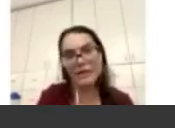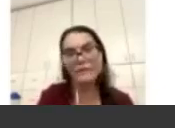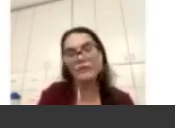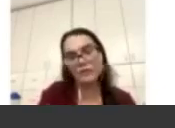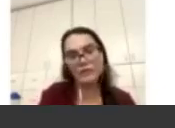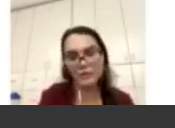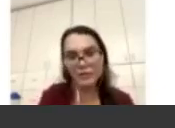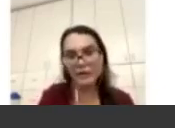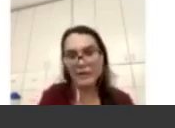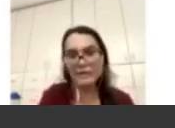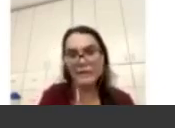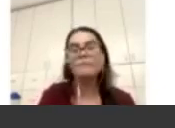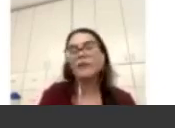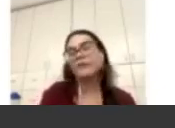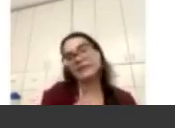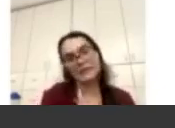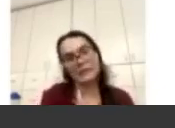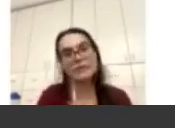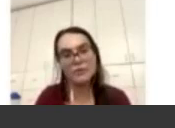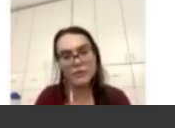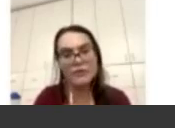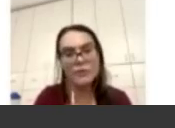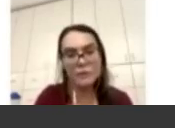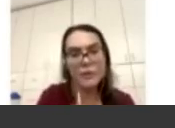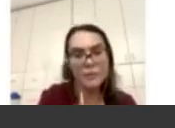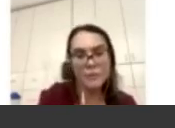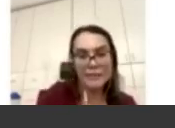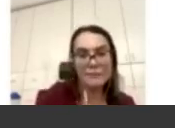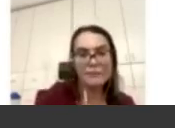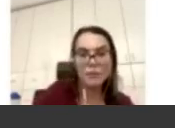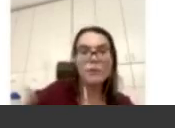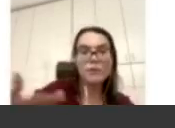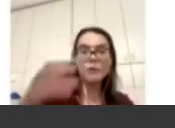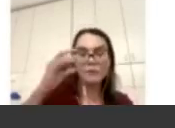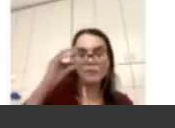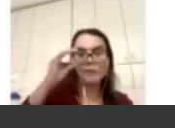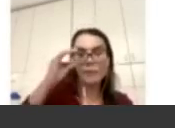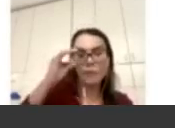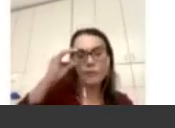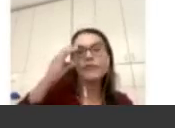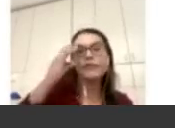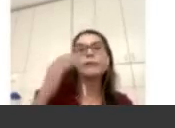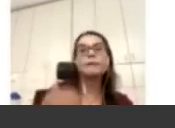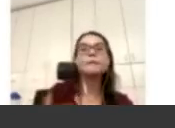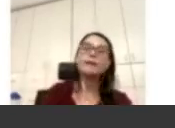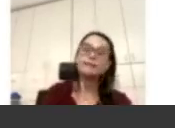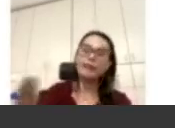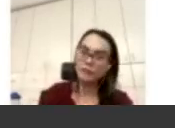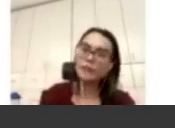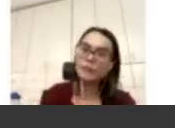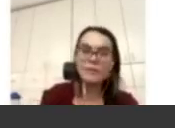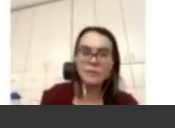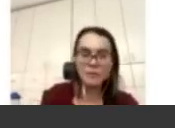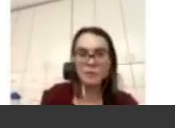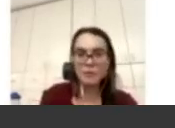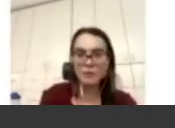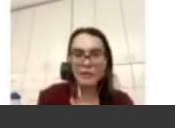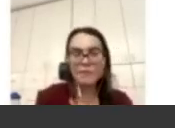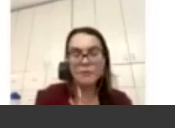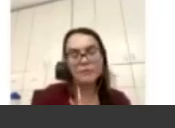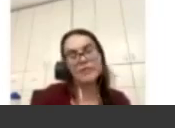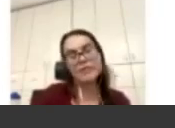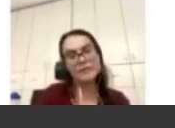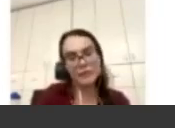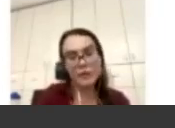tecnologia leve dos treinadores locais, para fazer as adaptações do próprio PAC para o para o Covid também. Dentro do mesmo